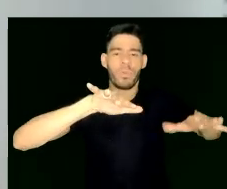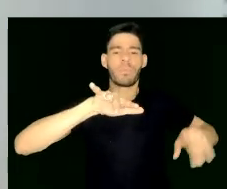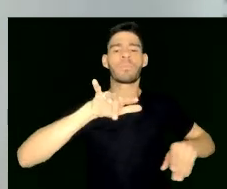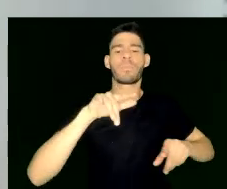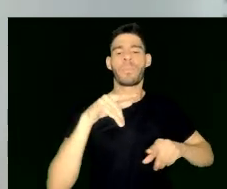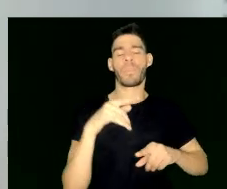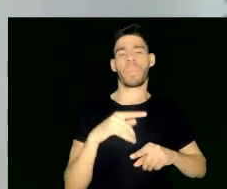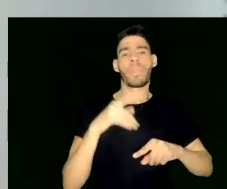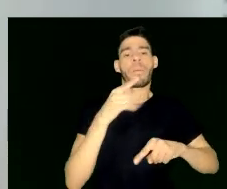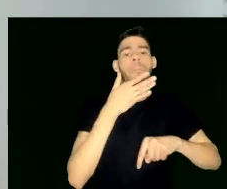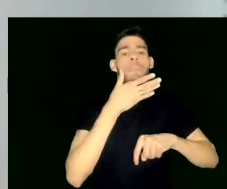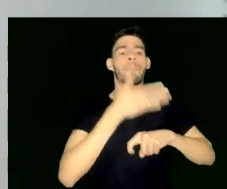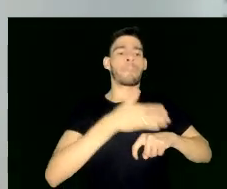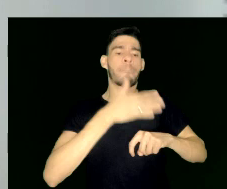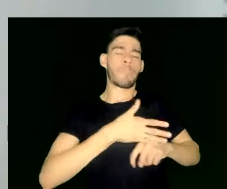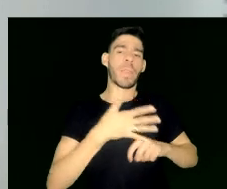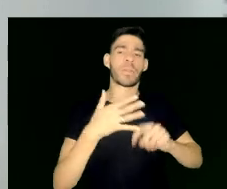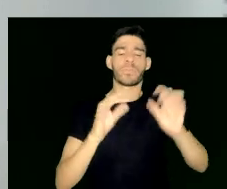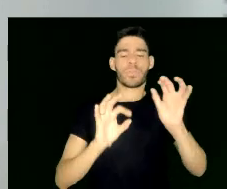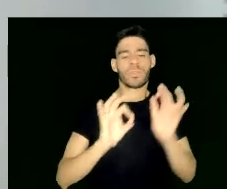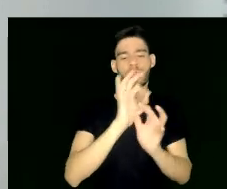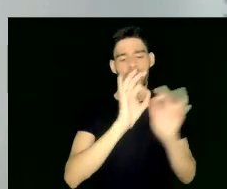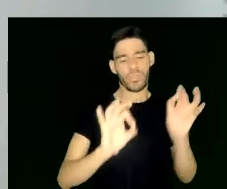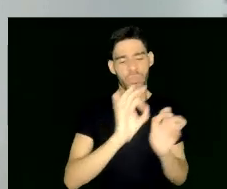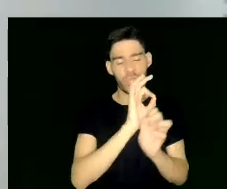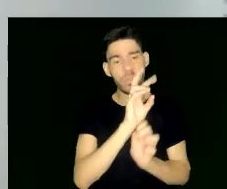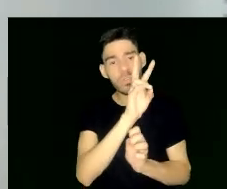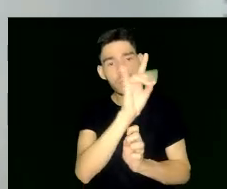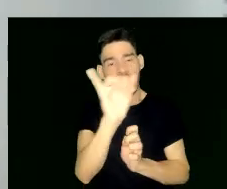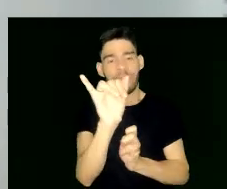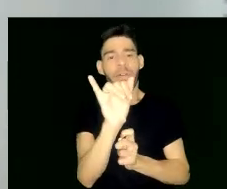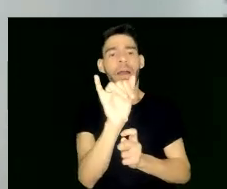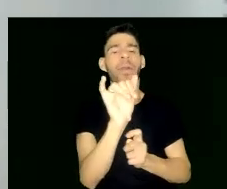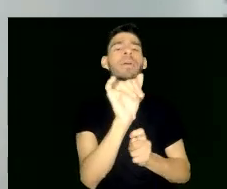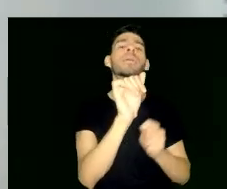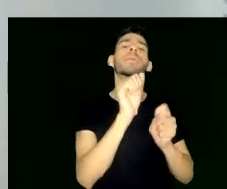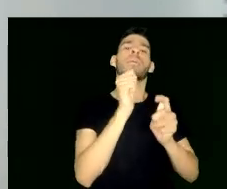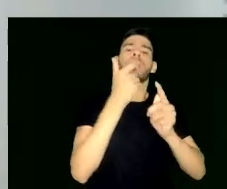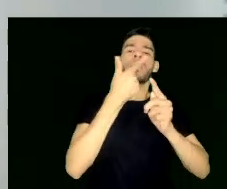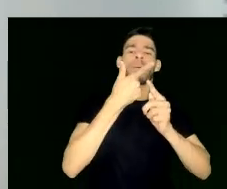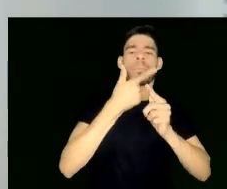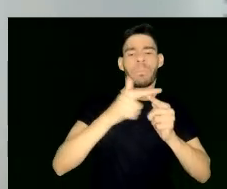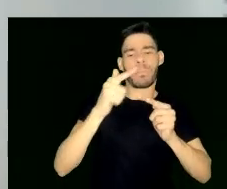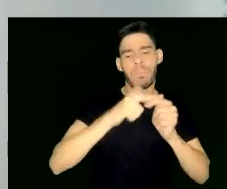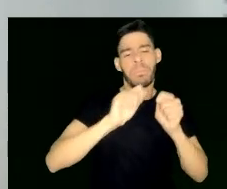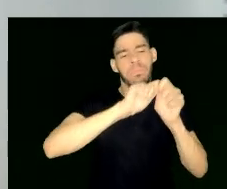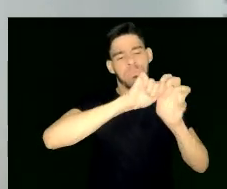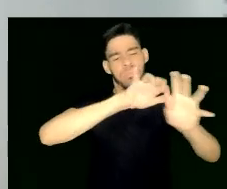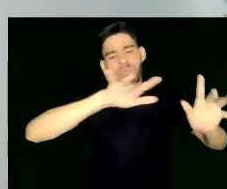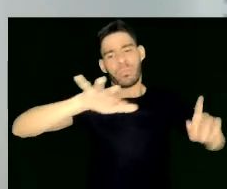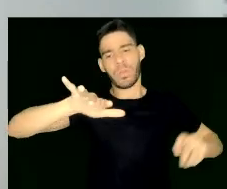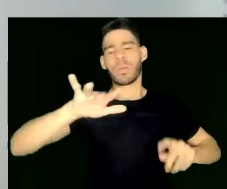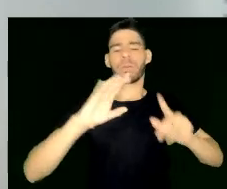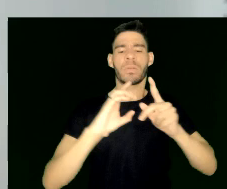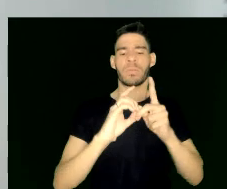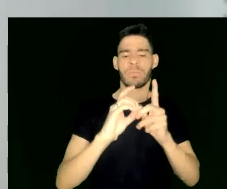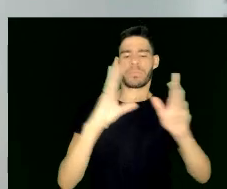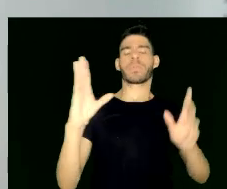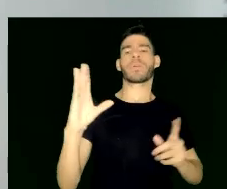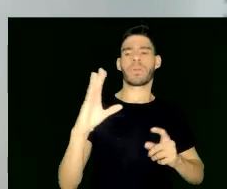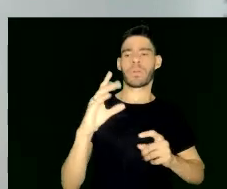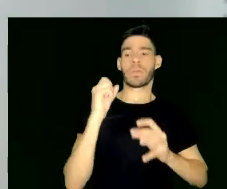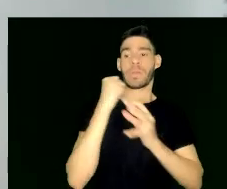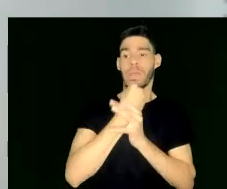minadas, né, por práticas jurídicas que vão corroendo a